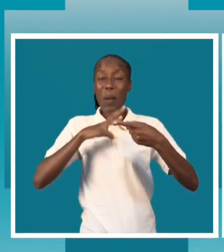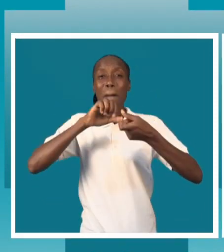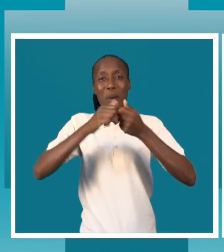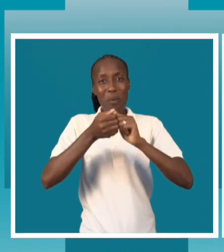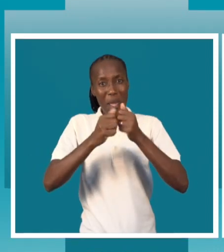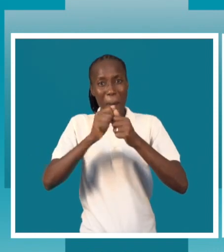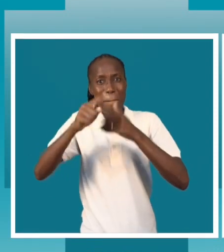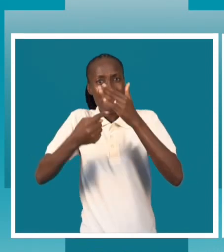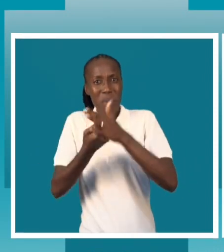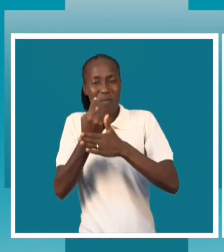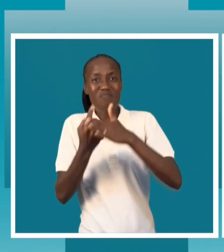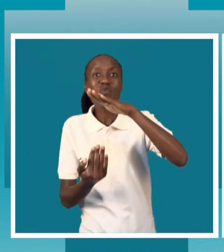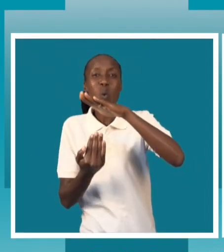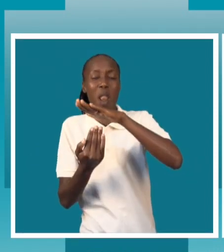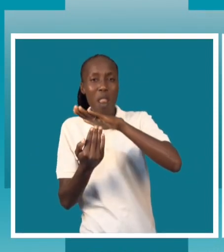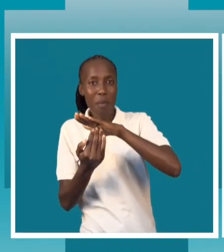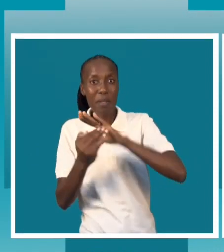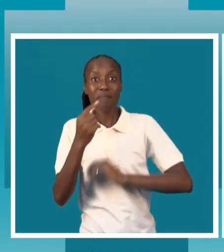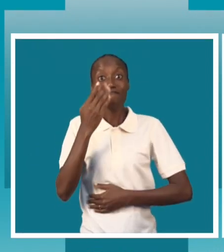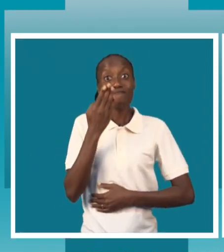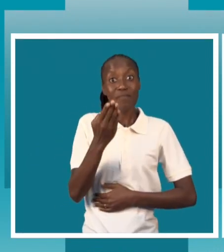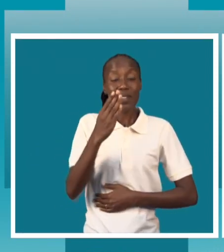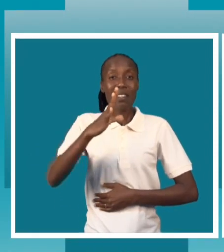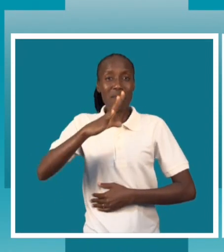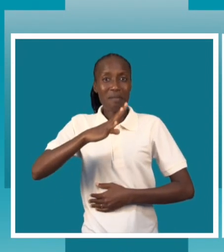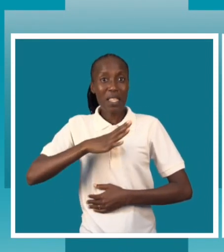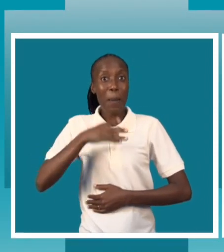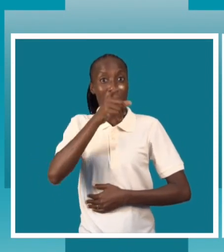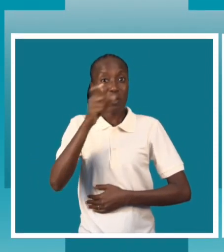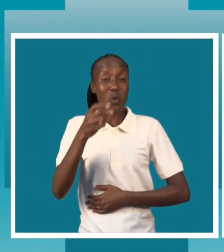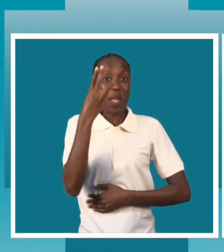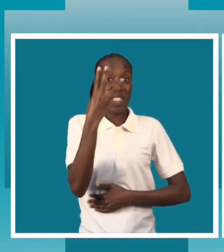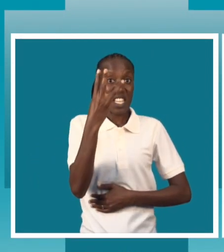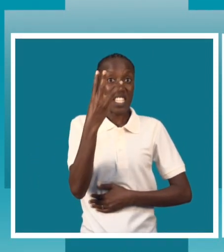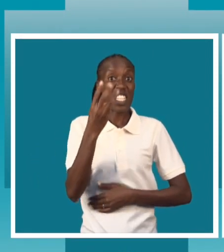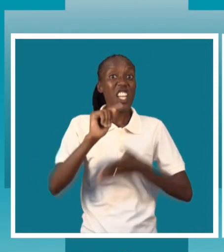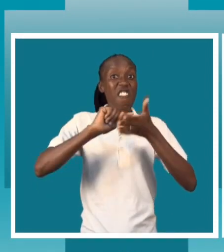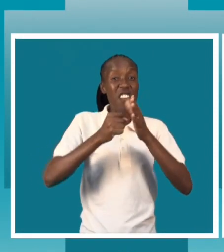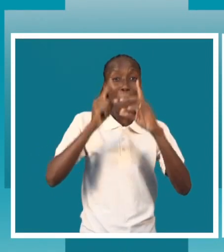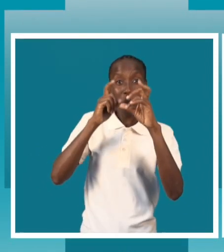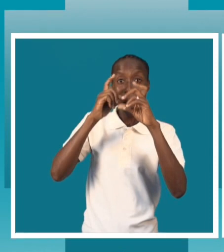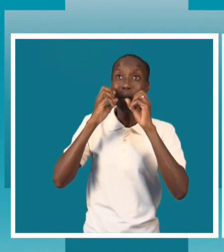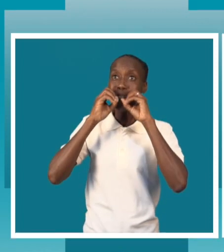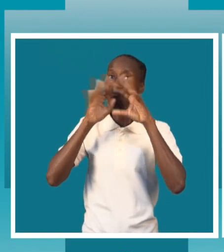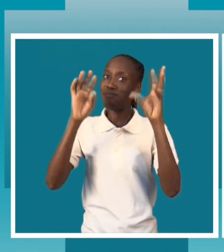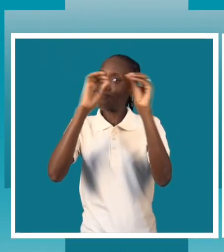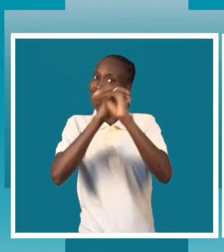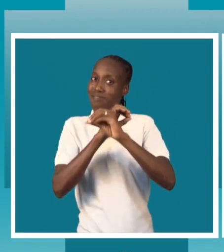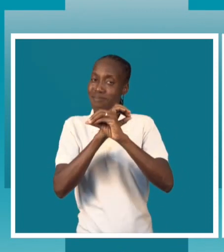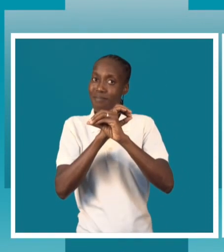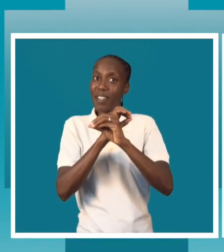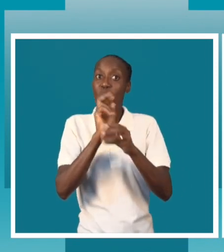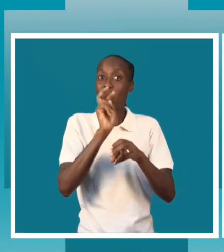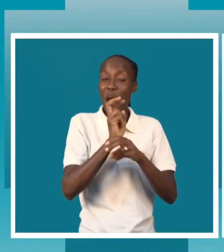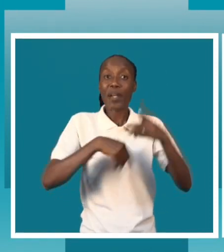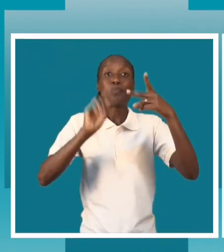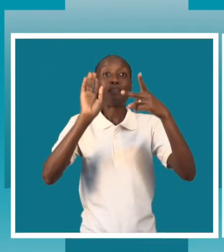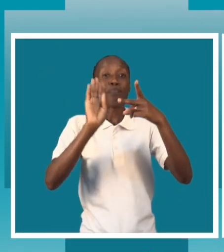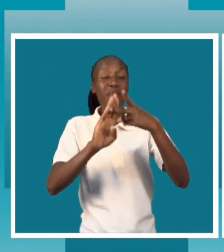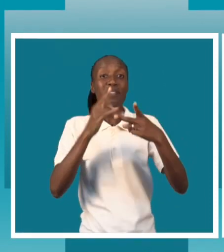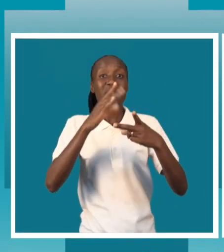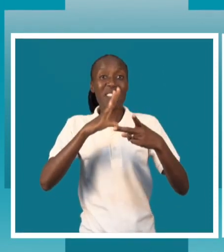nível foi chamado de borderline, ou no limite. Nessa categoria, está quem tira três selfies por dia, mas não chega a publicar nenhuma.